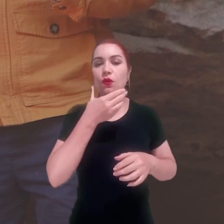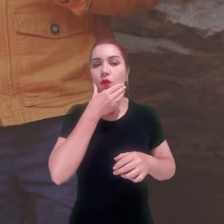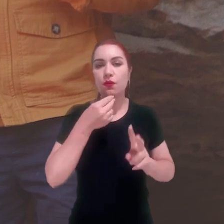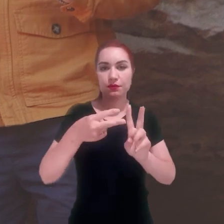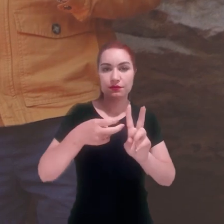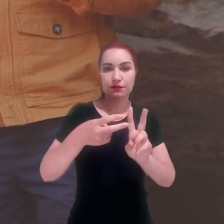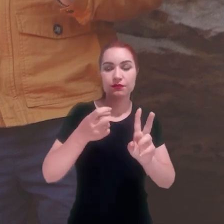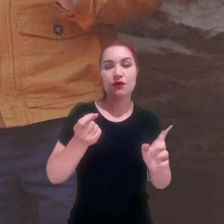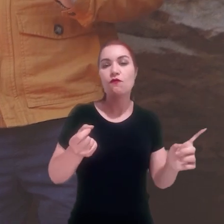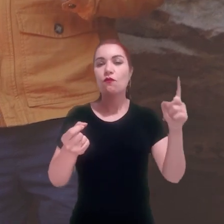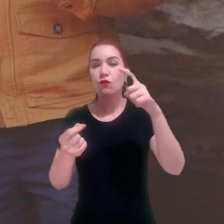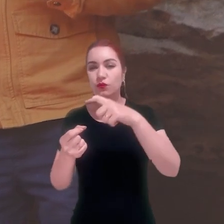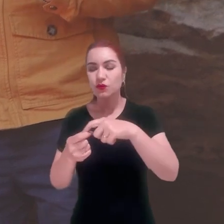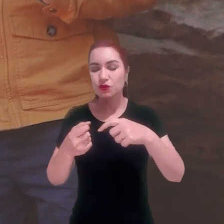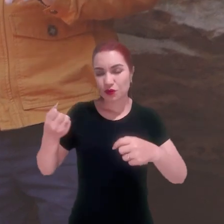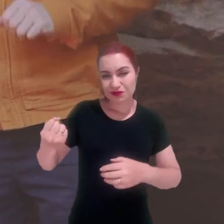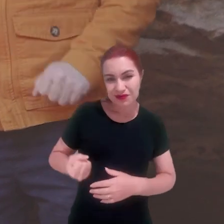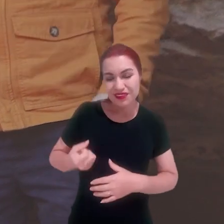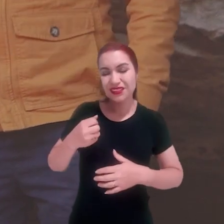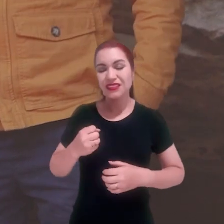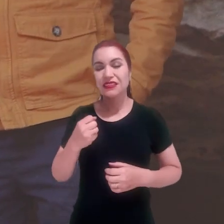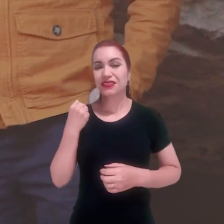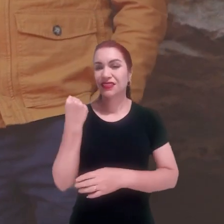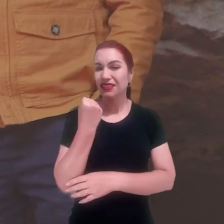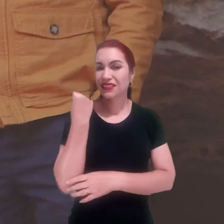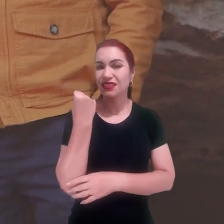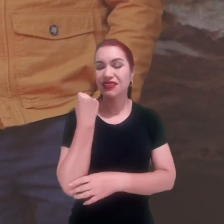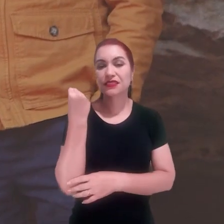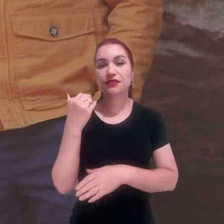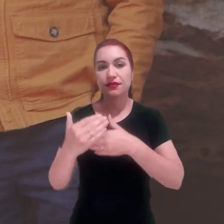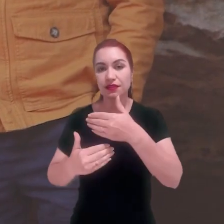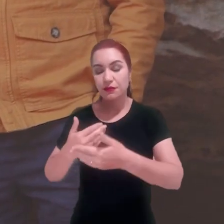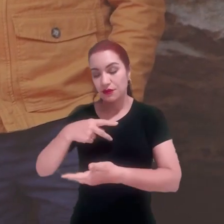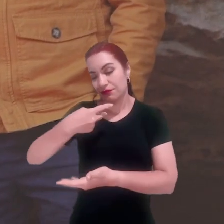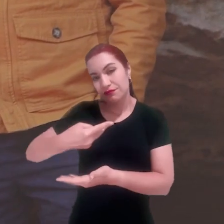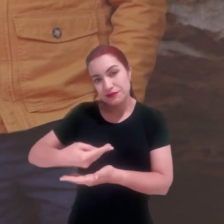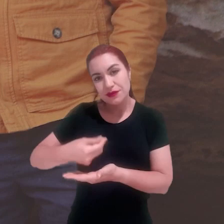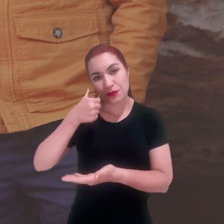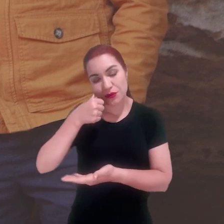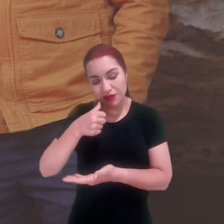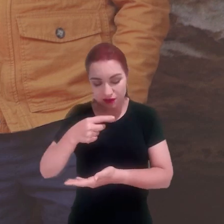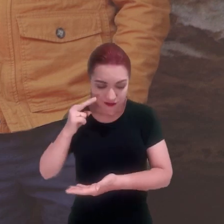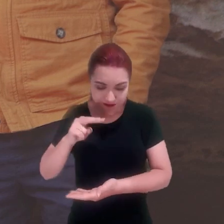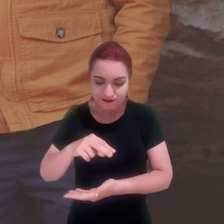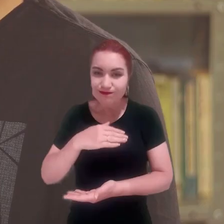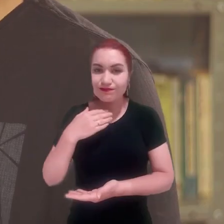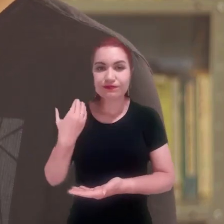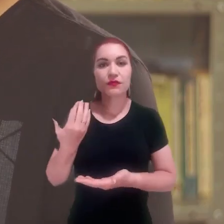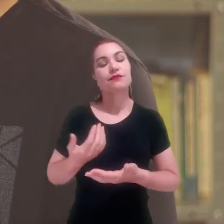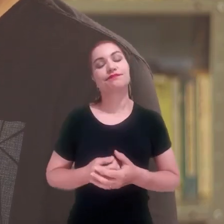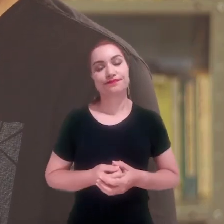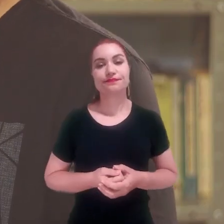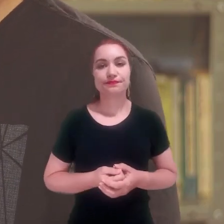voltou gravemente ferido e morreu nos braços de Pulquéria. Mas não é essa a versão que estamos contando.